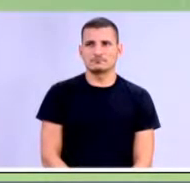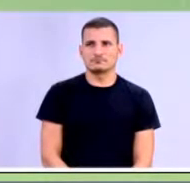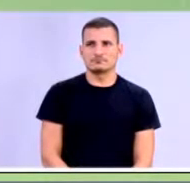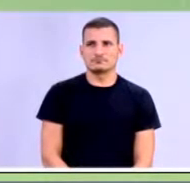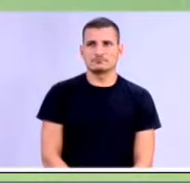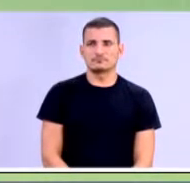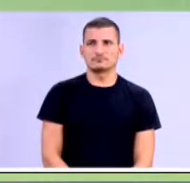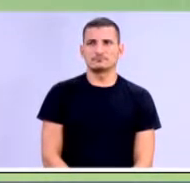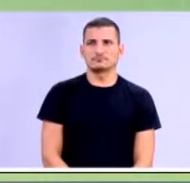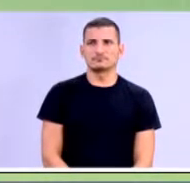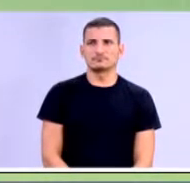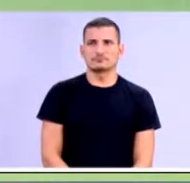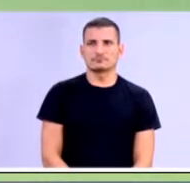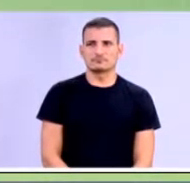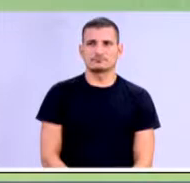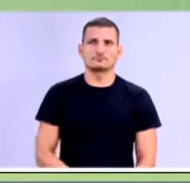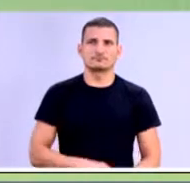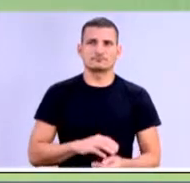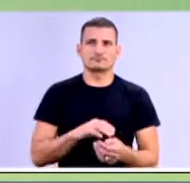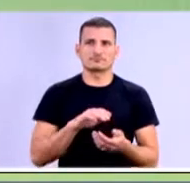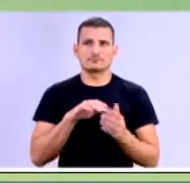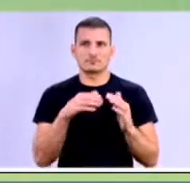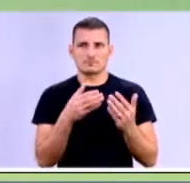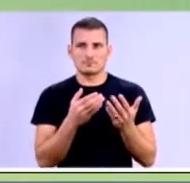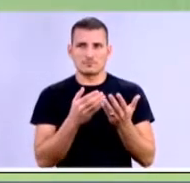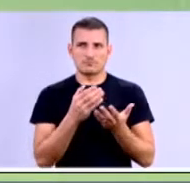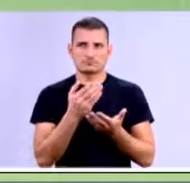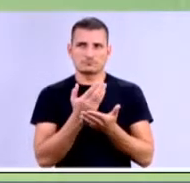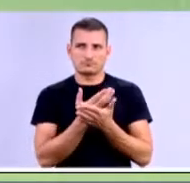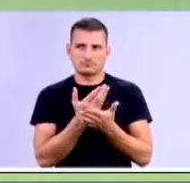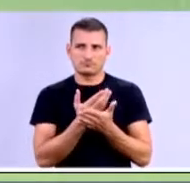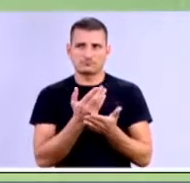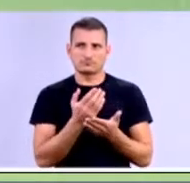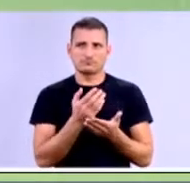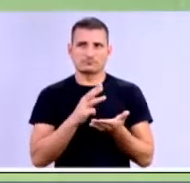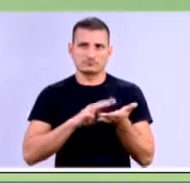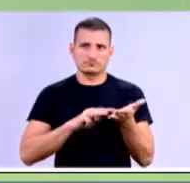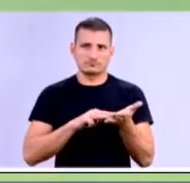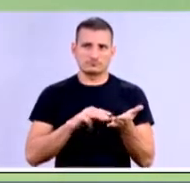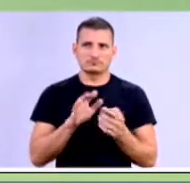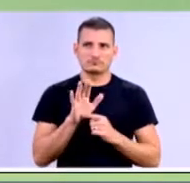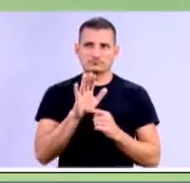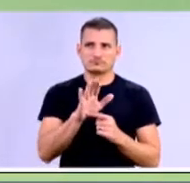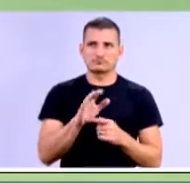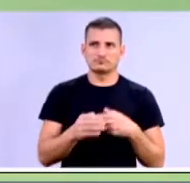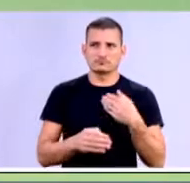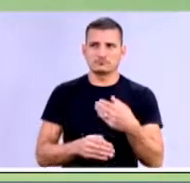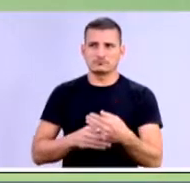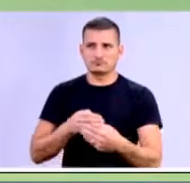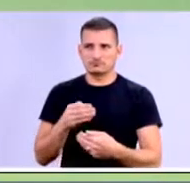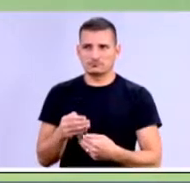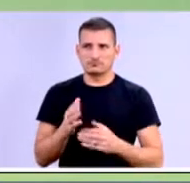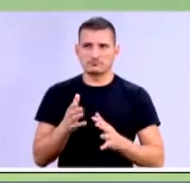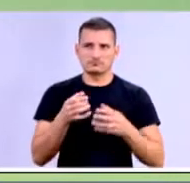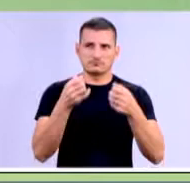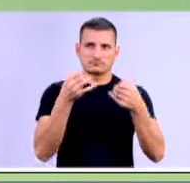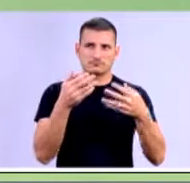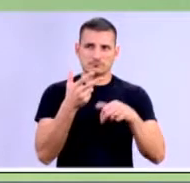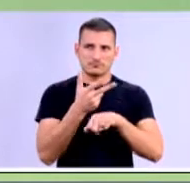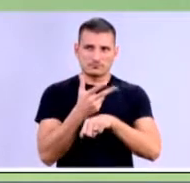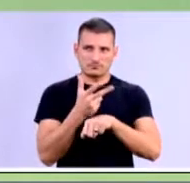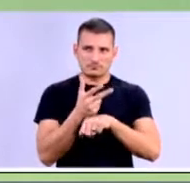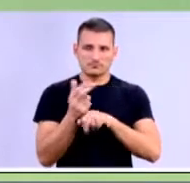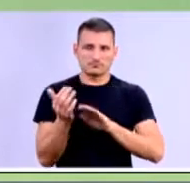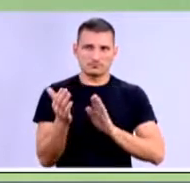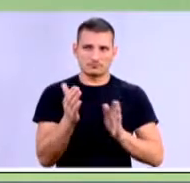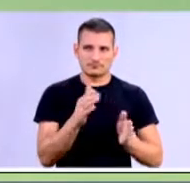a metodologia representa os processos. como foi dito no vídeo que passamos para